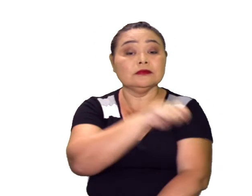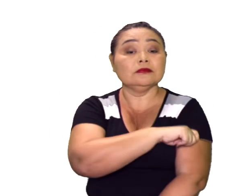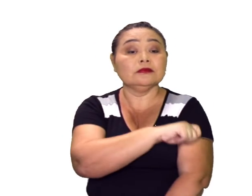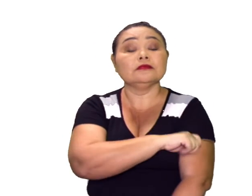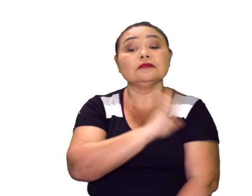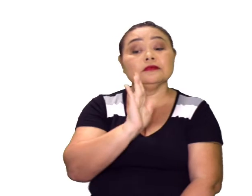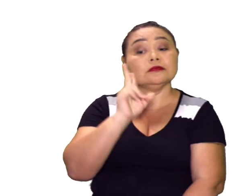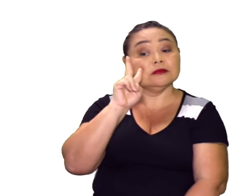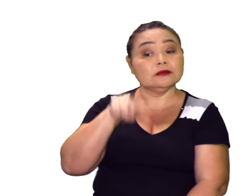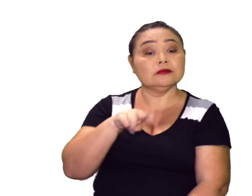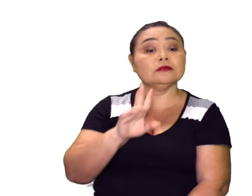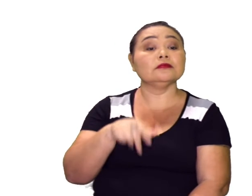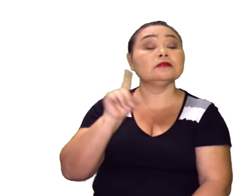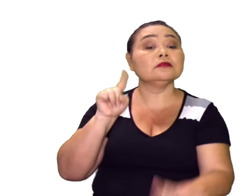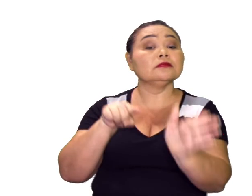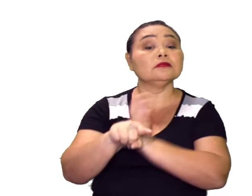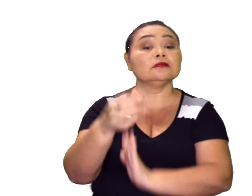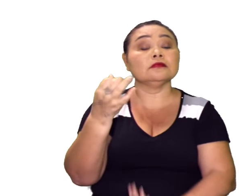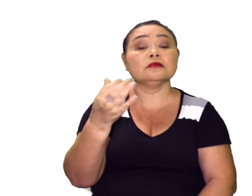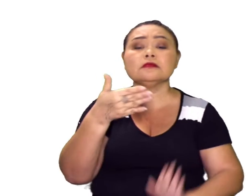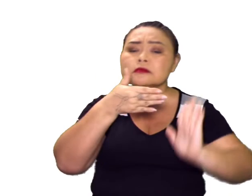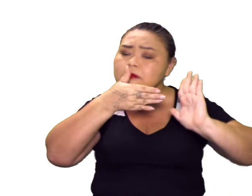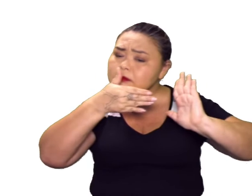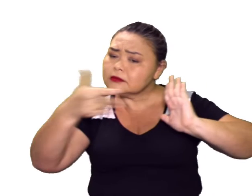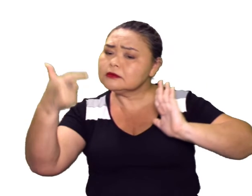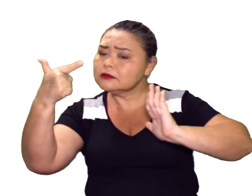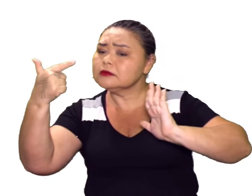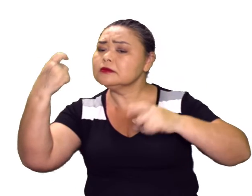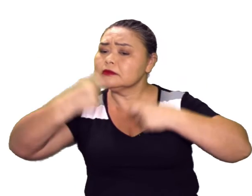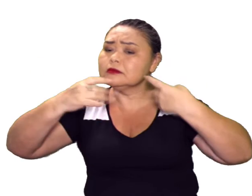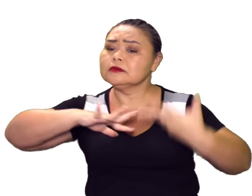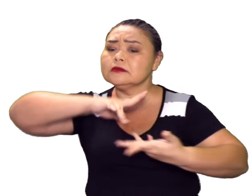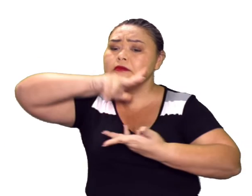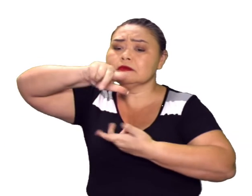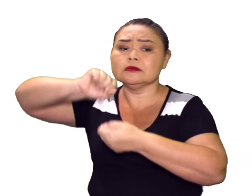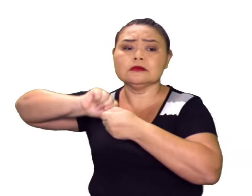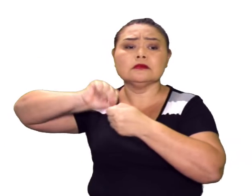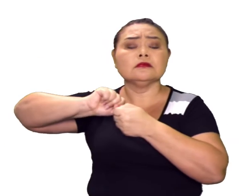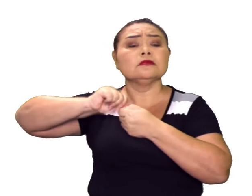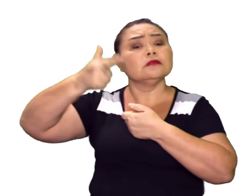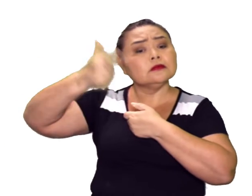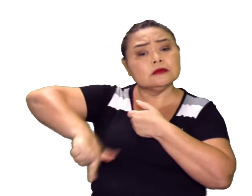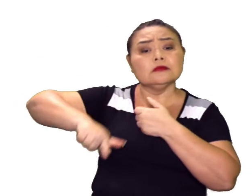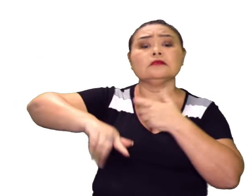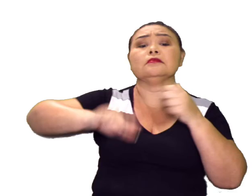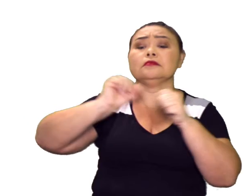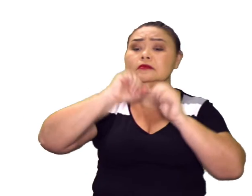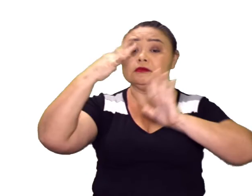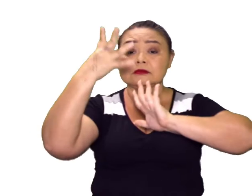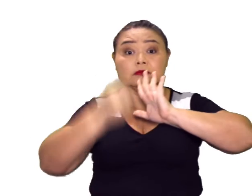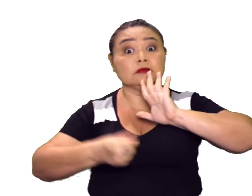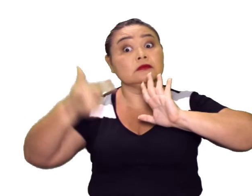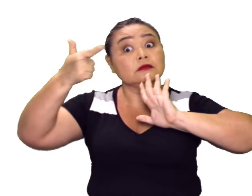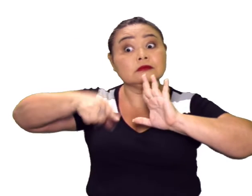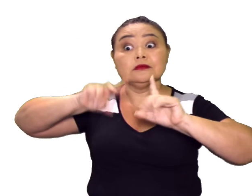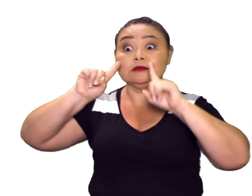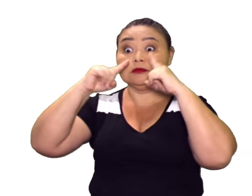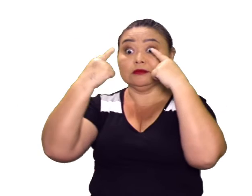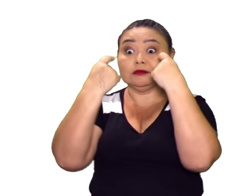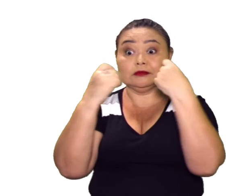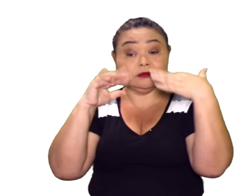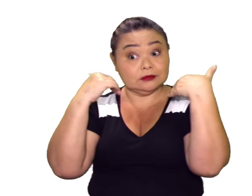viu isso aí no texto. Questão número 6. Durante a Segunda Guerra Mundial, novamente a Amazônia foi alvo de